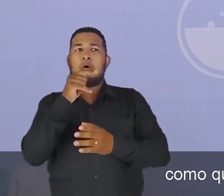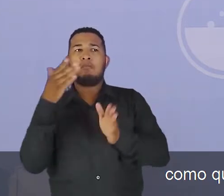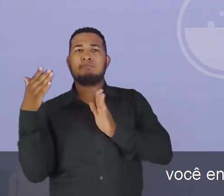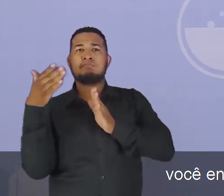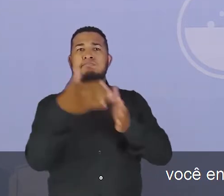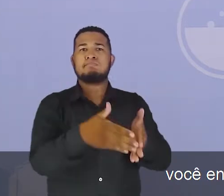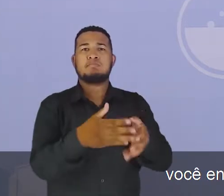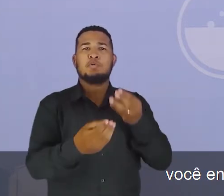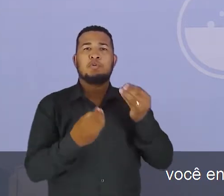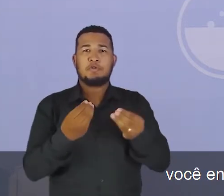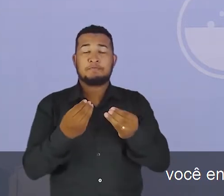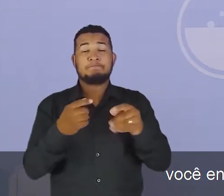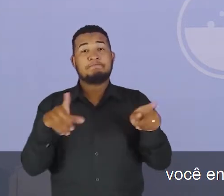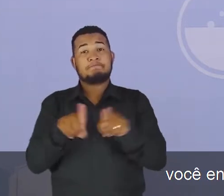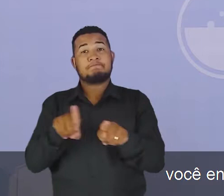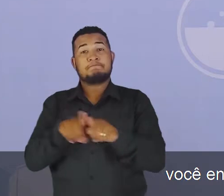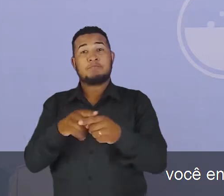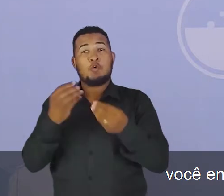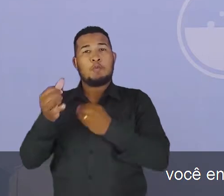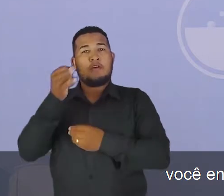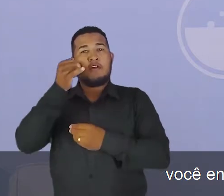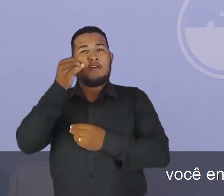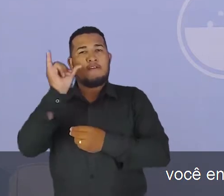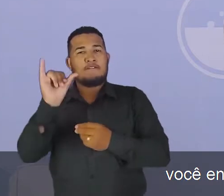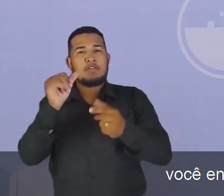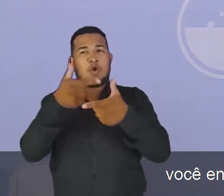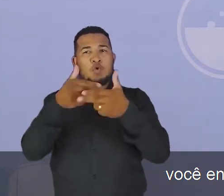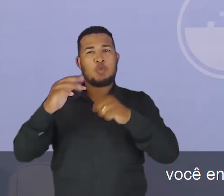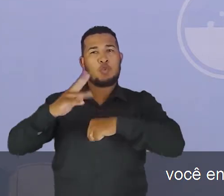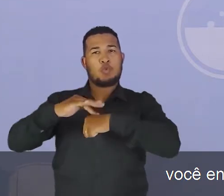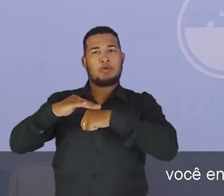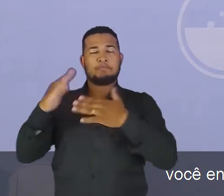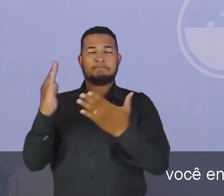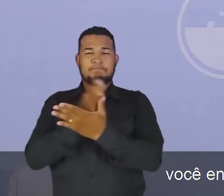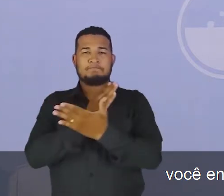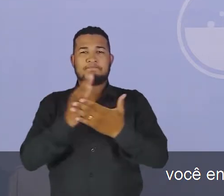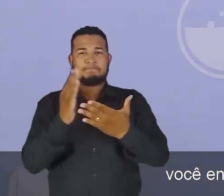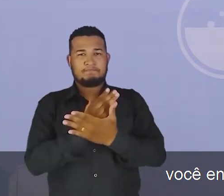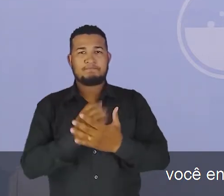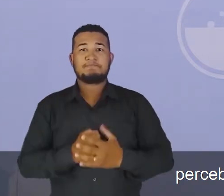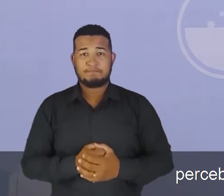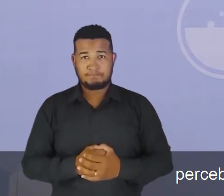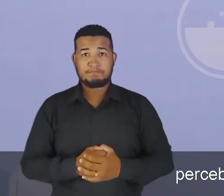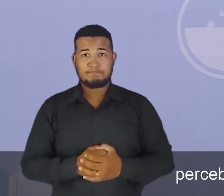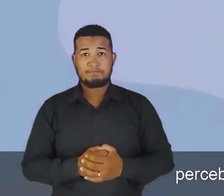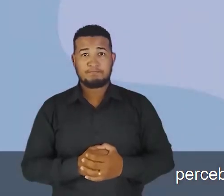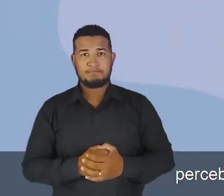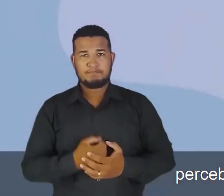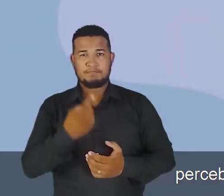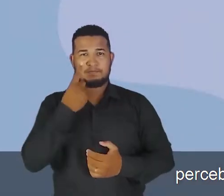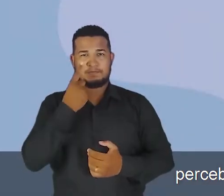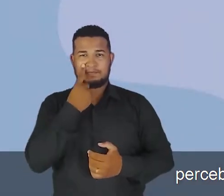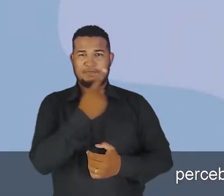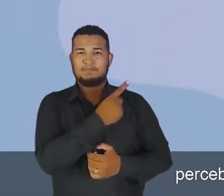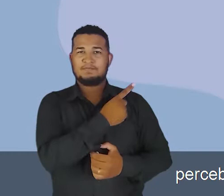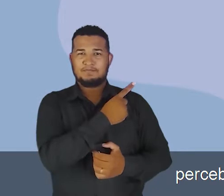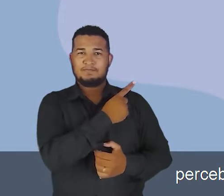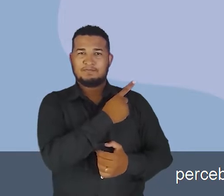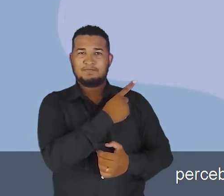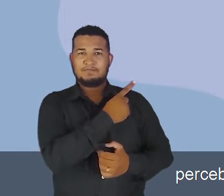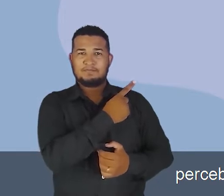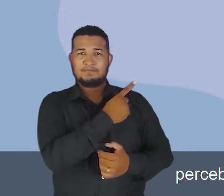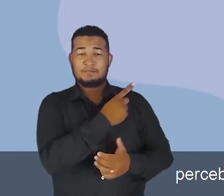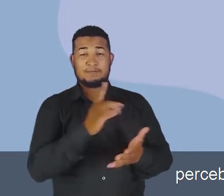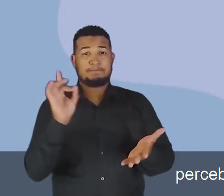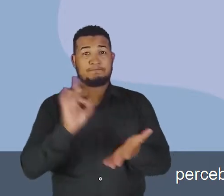e para você entender como nós evitamos algumas doenças, certo? Então perceba no slide aqui que a água